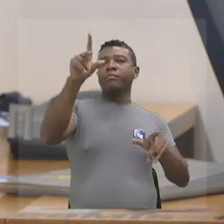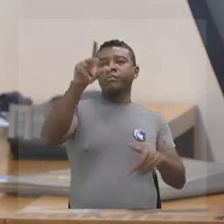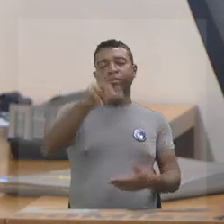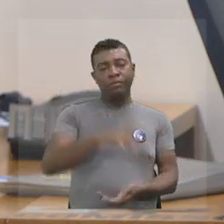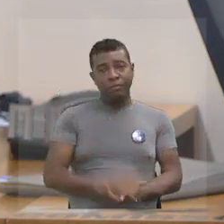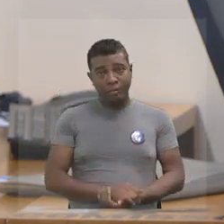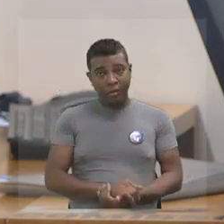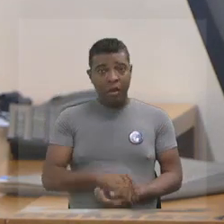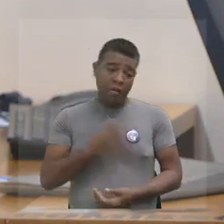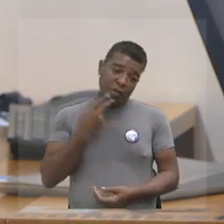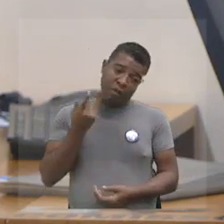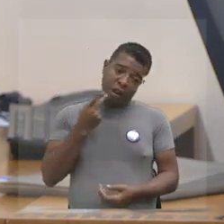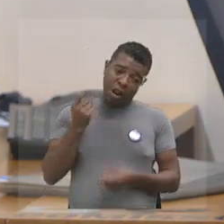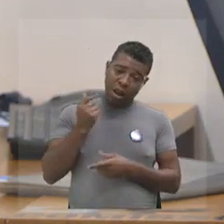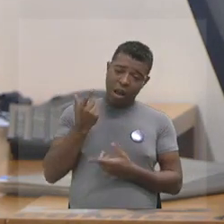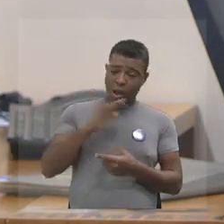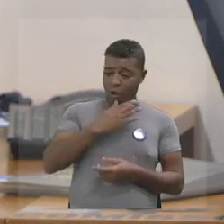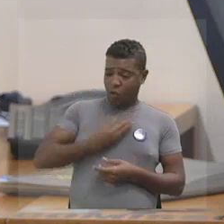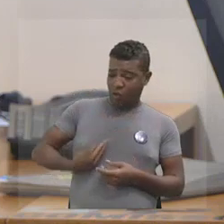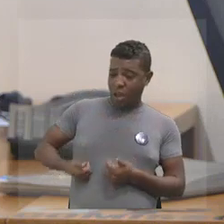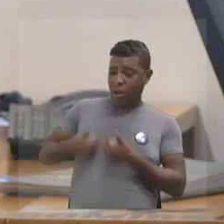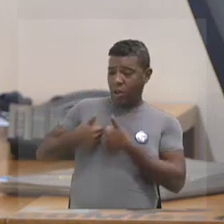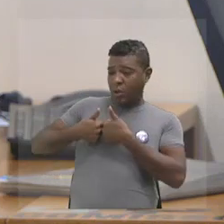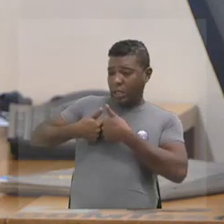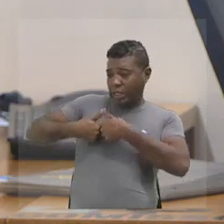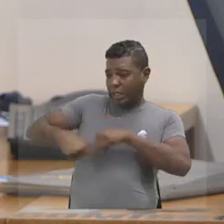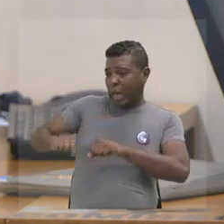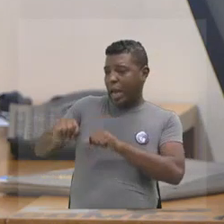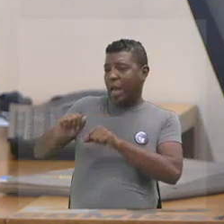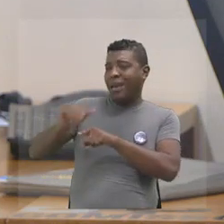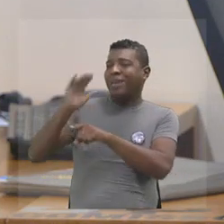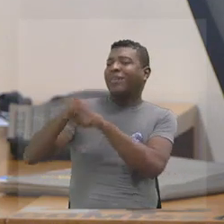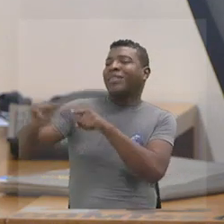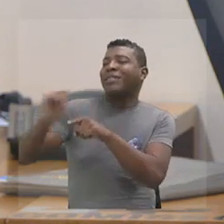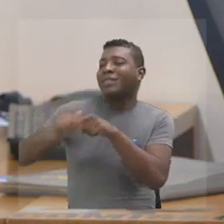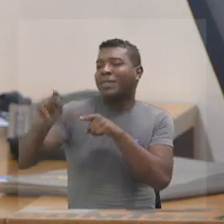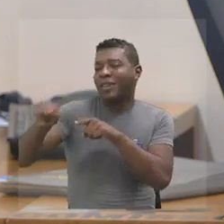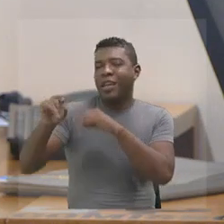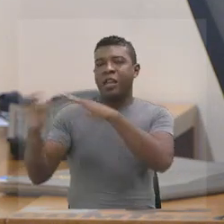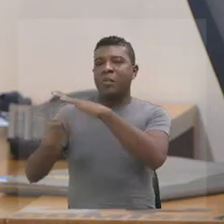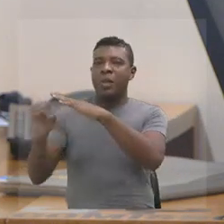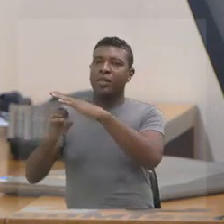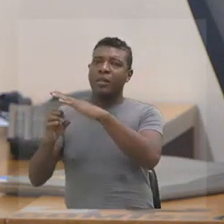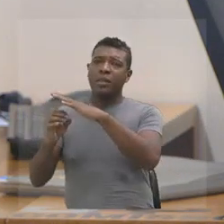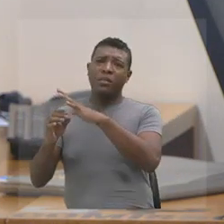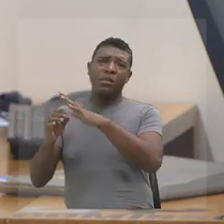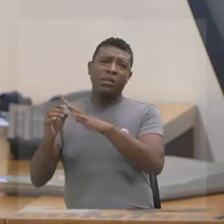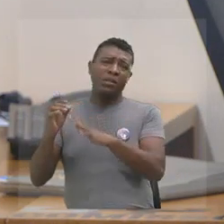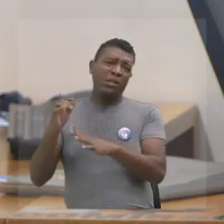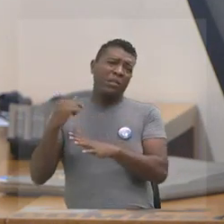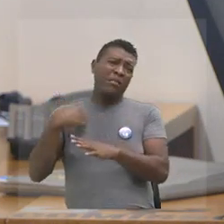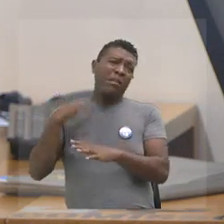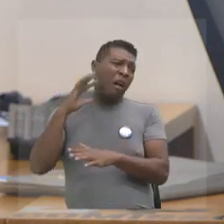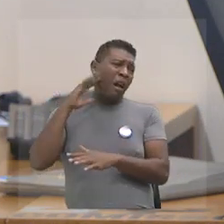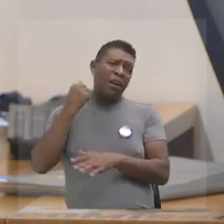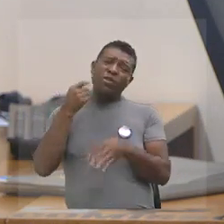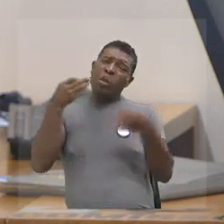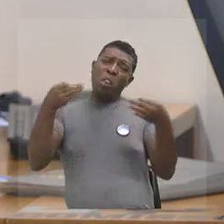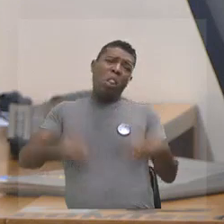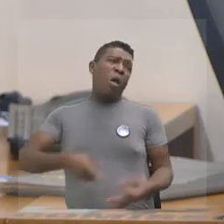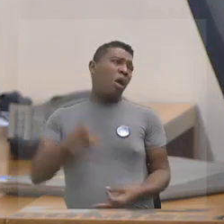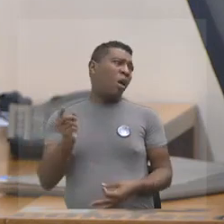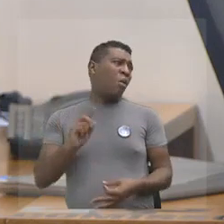o governo tá privilegiando a classe Empresarial eu acho que não é justo acho não tenho certeza absoluta que é uma